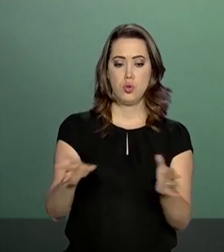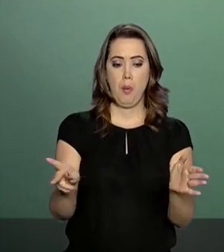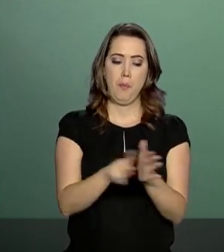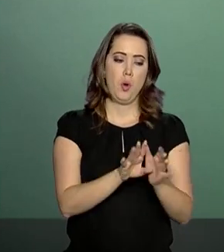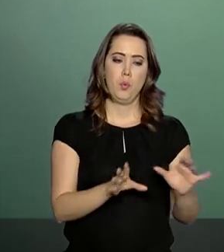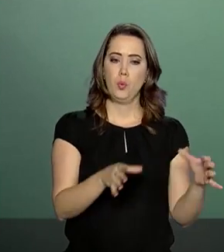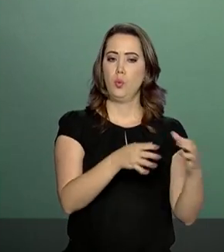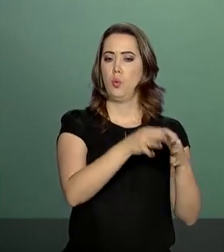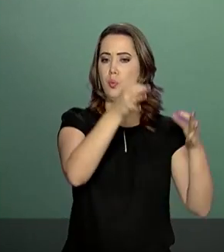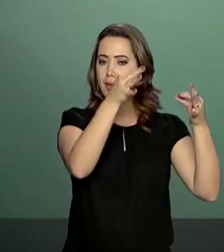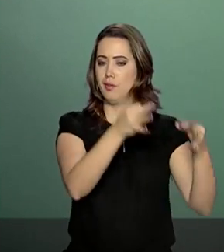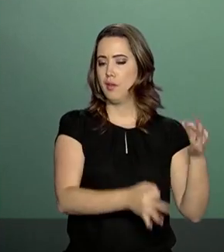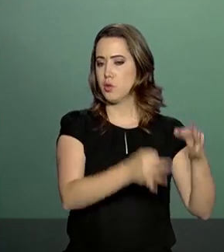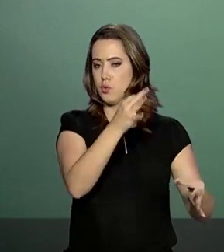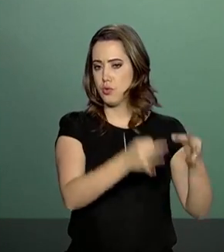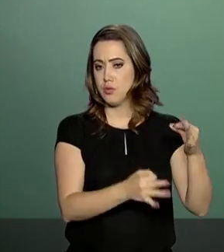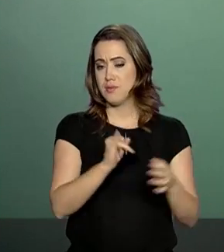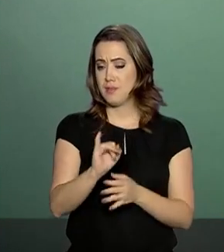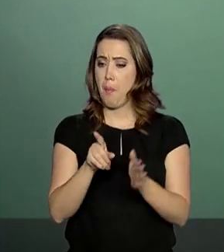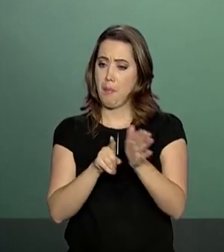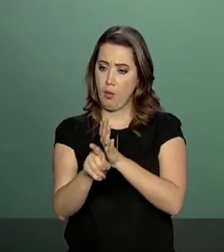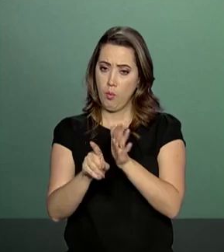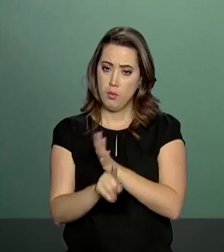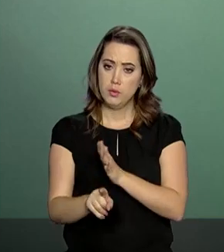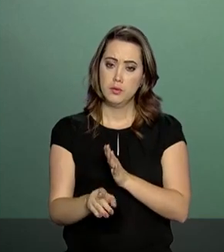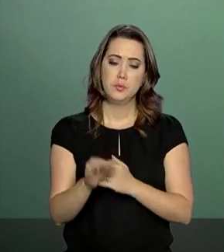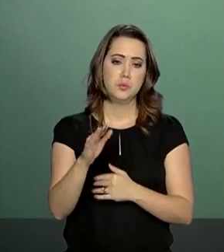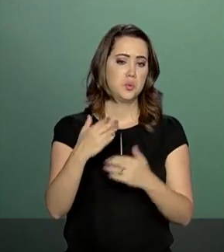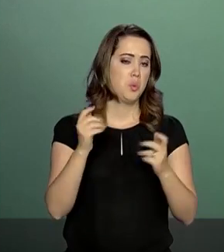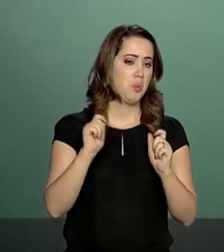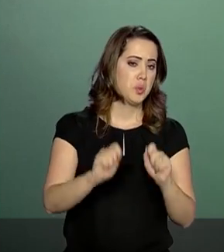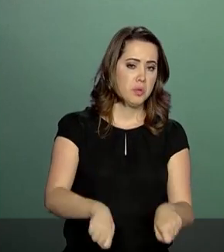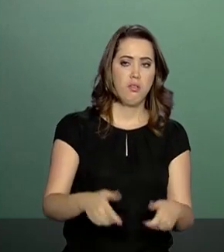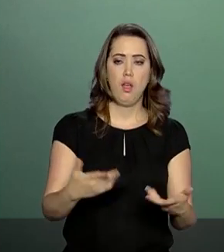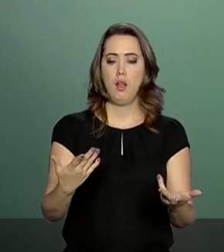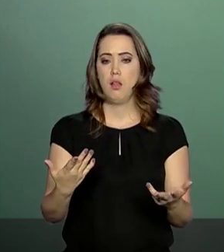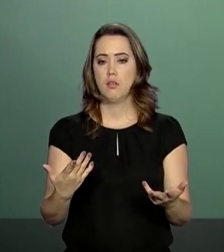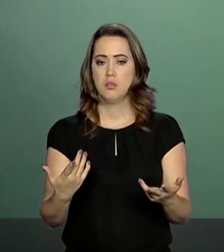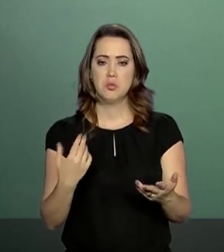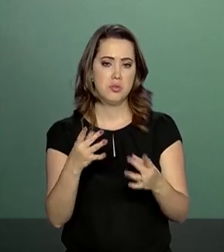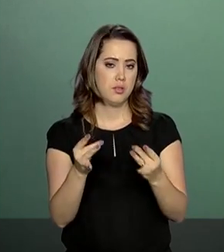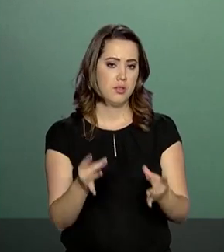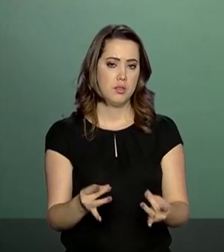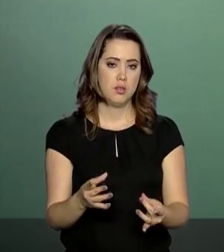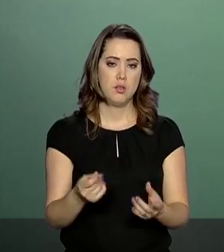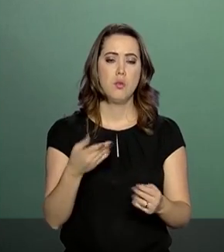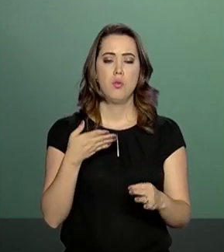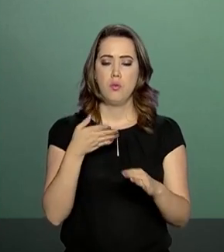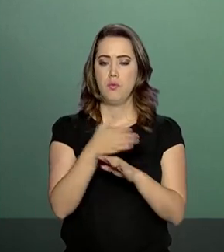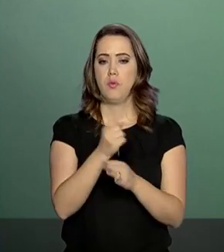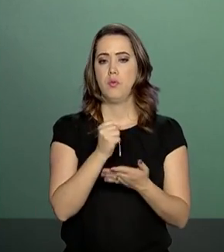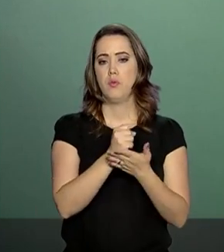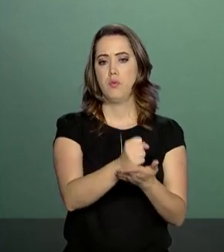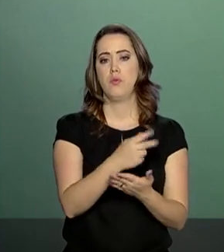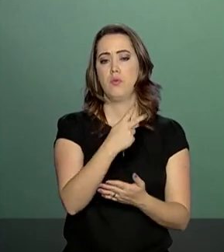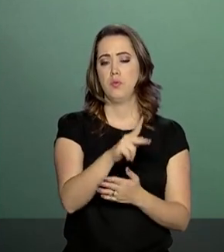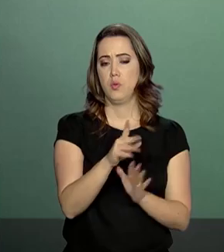jurídico e eventuais perguntas sobre condições e e maiores detalhes devem ser direcionados à